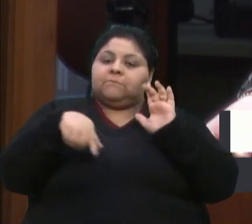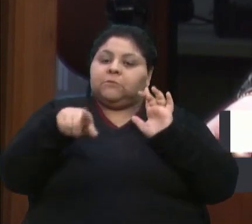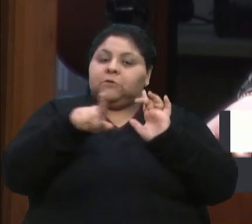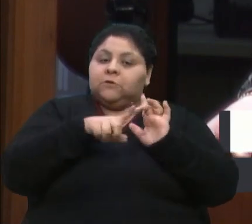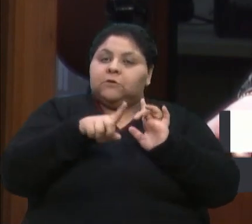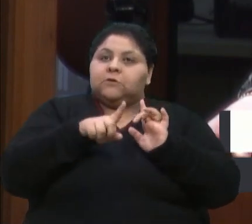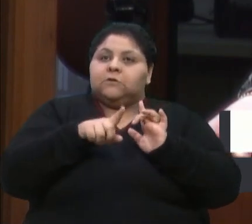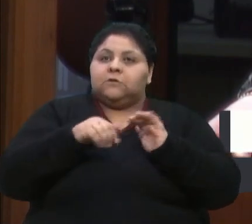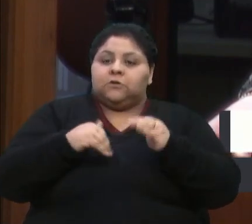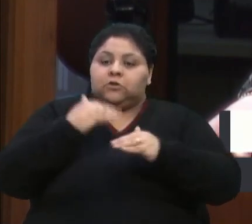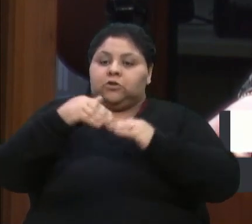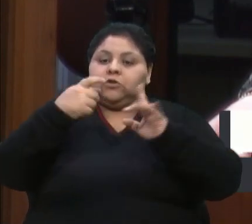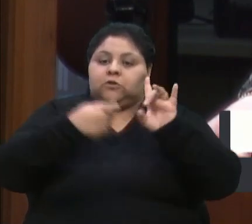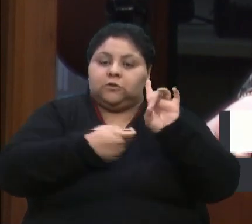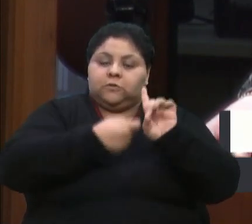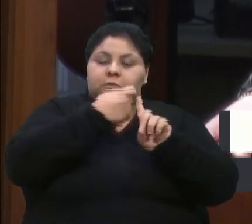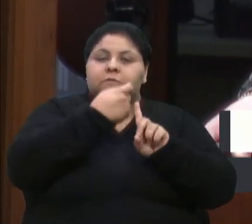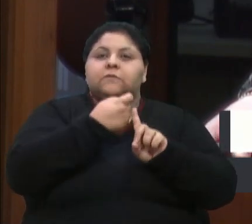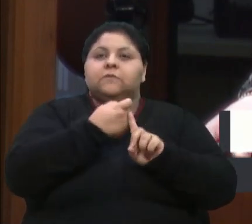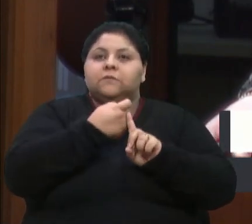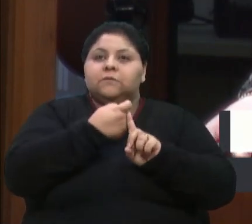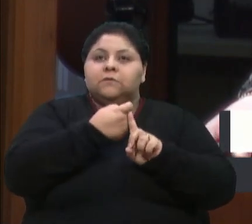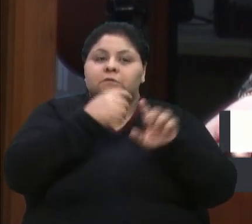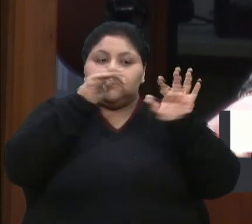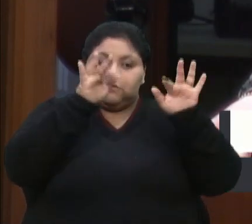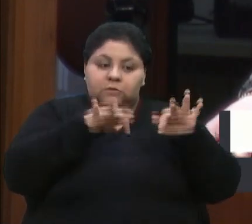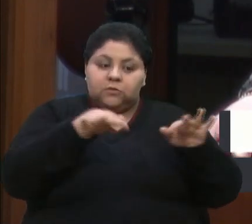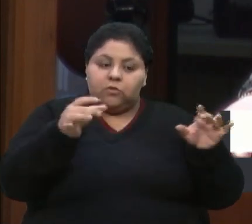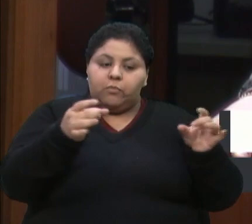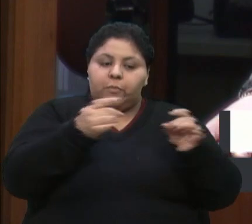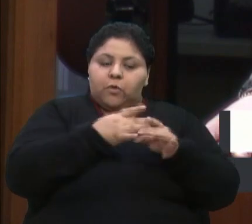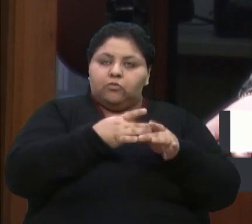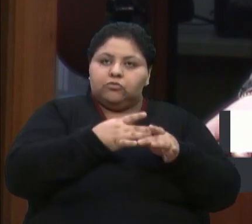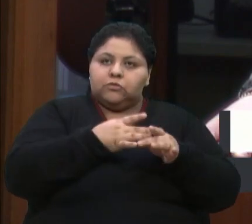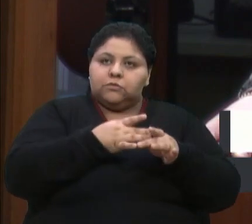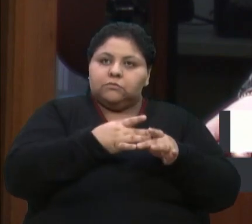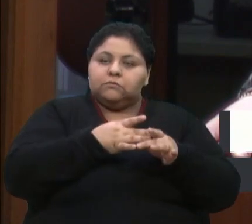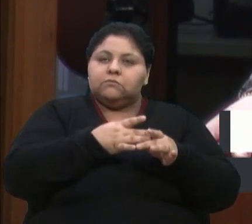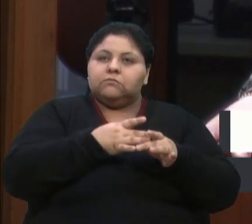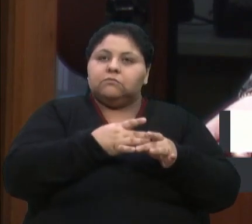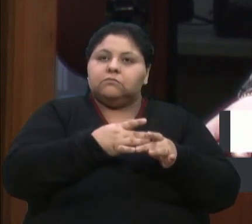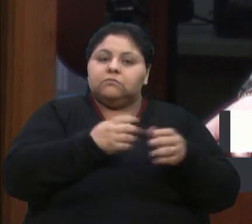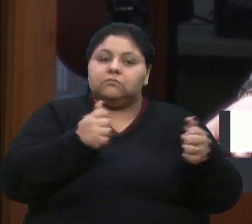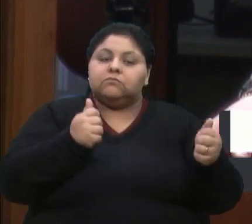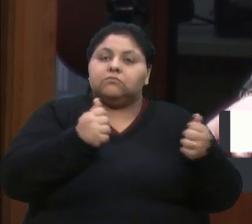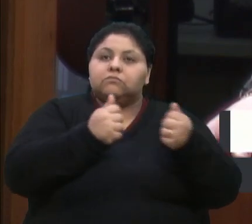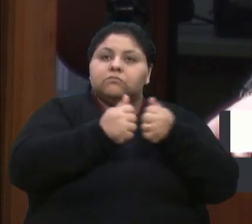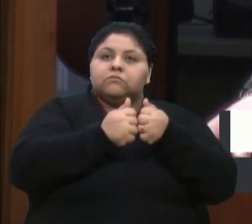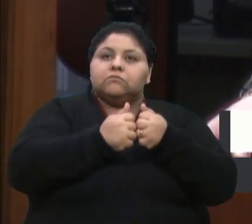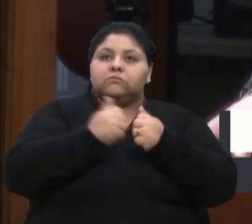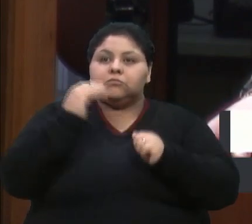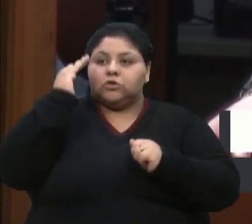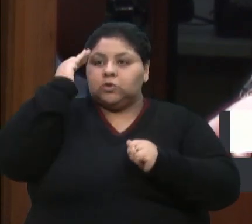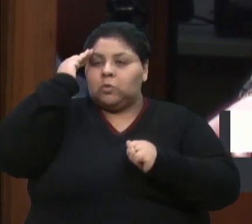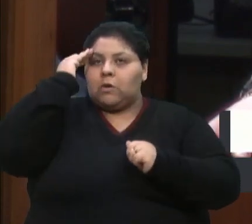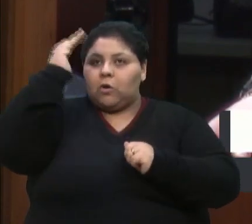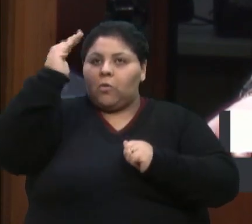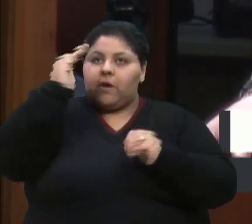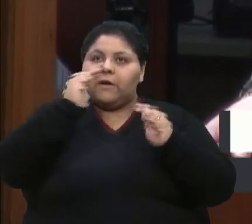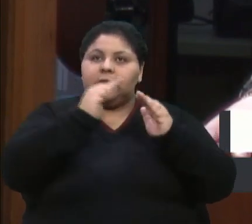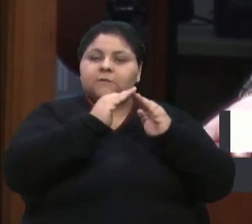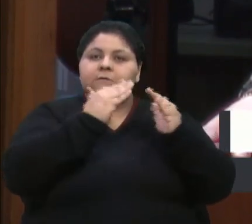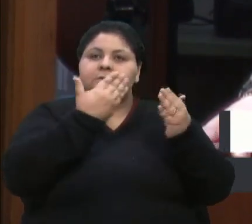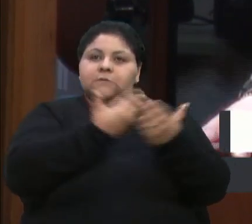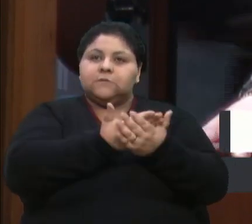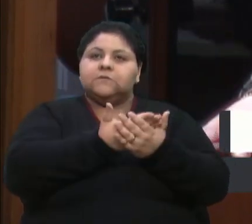nos próximos meses, assim que ela for concluída, estiver pronta, impressa, juntamente também com a guarda escolar, vamos